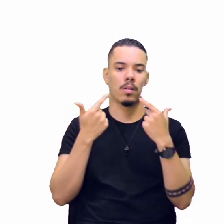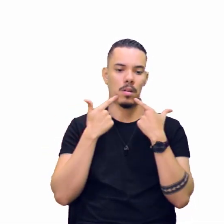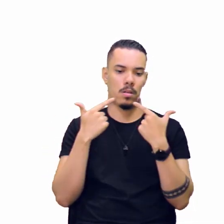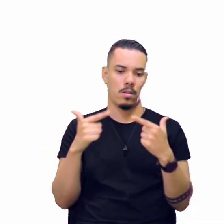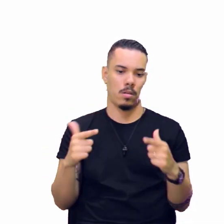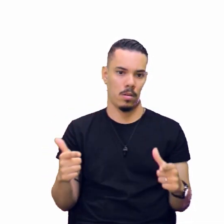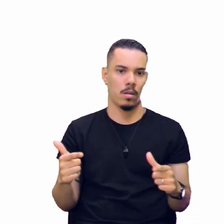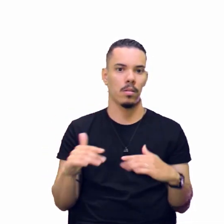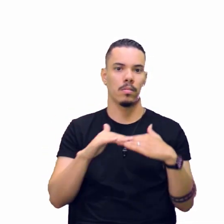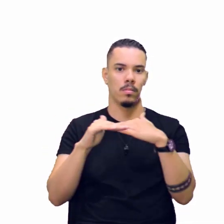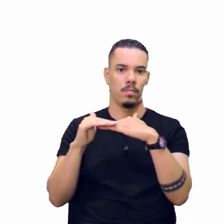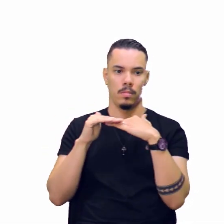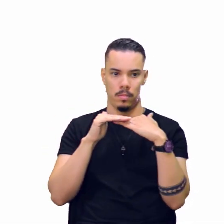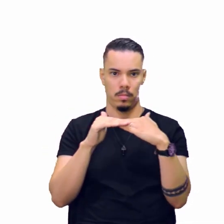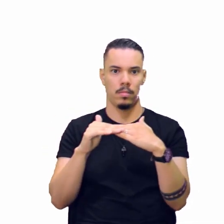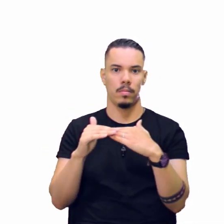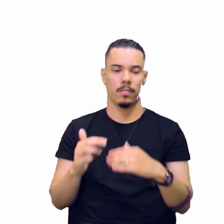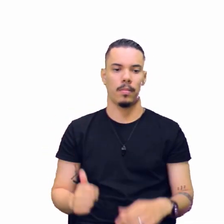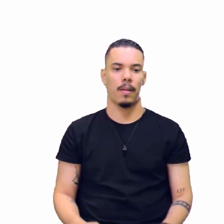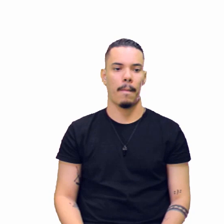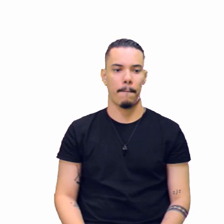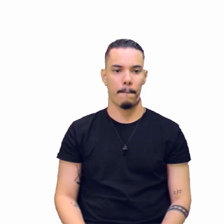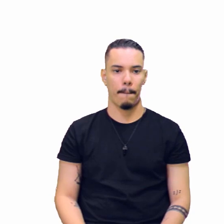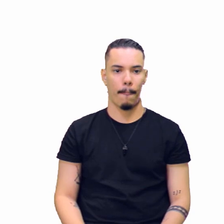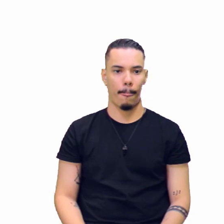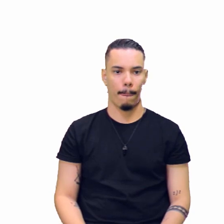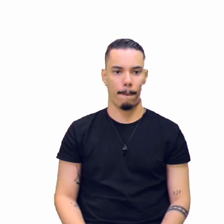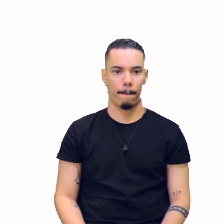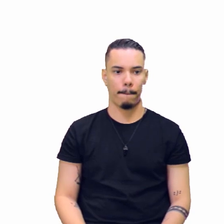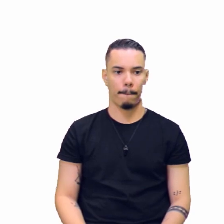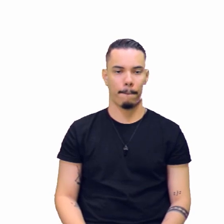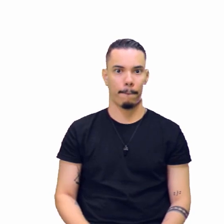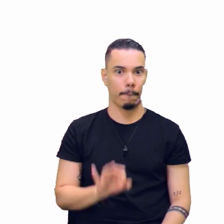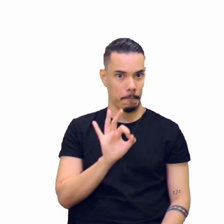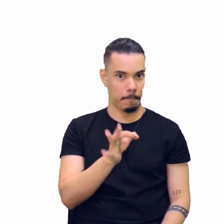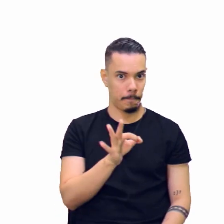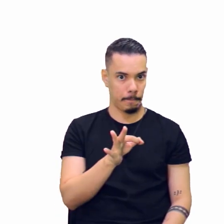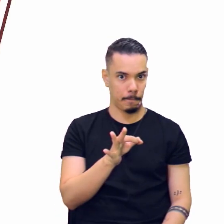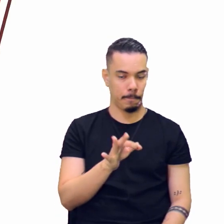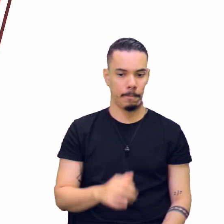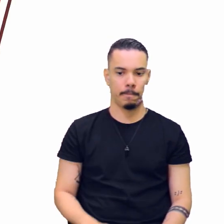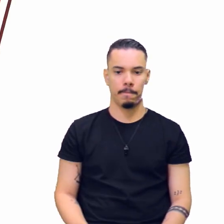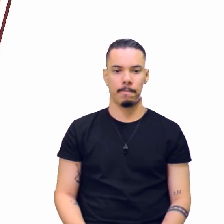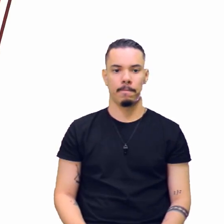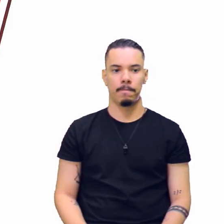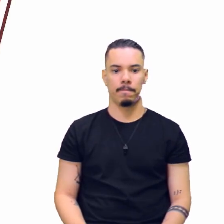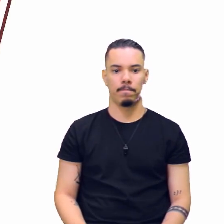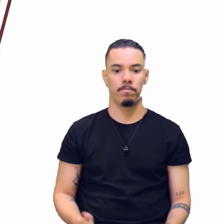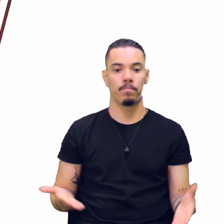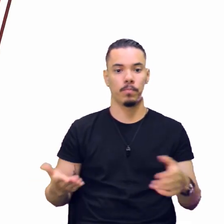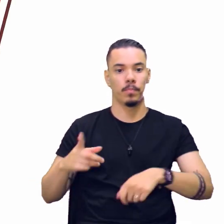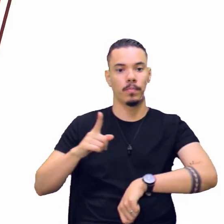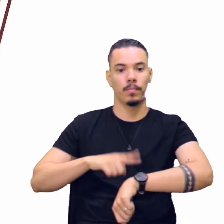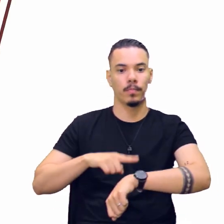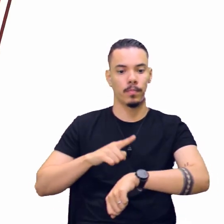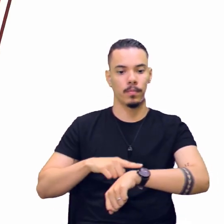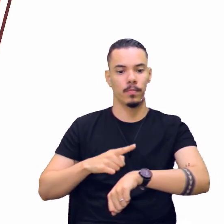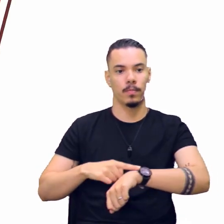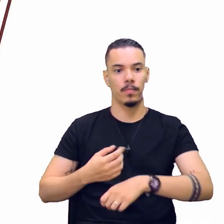fazendo uso da linguagem padrão, né? Formal, da língua portuguesa. Beleza? Vamos lá para o nosso momento, a hora